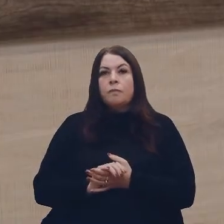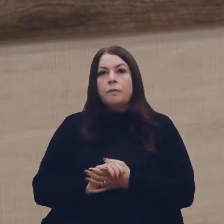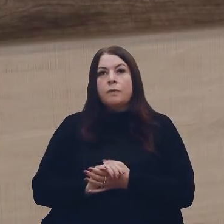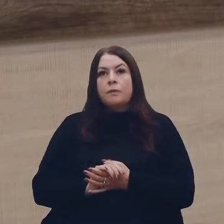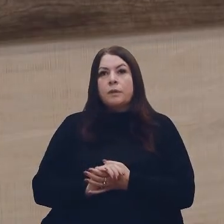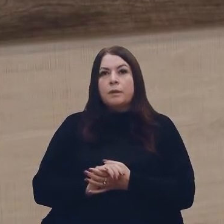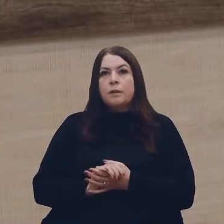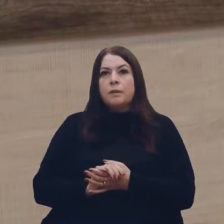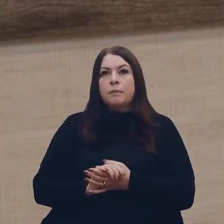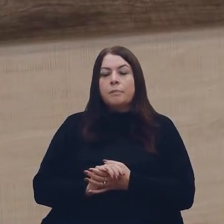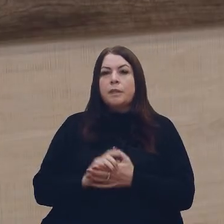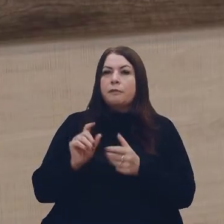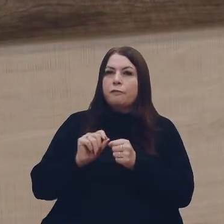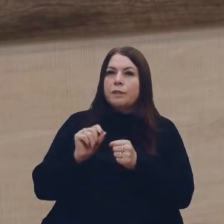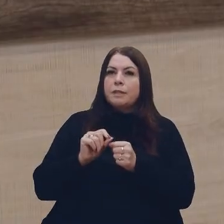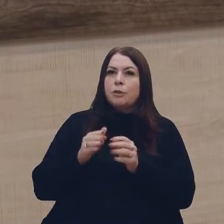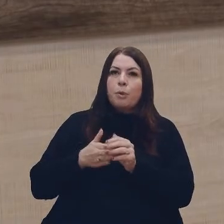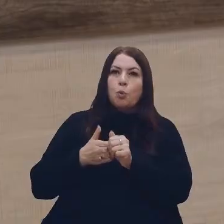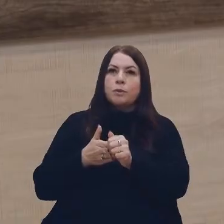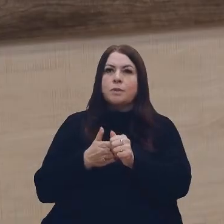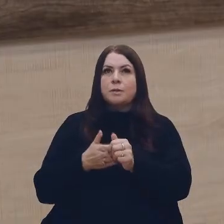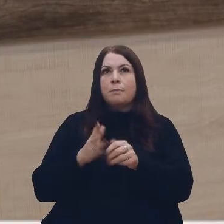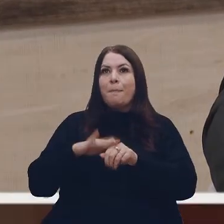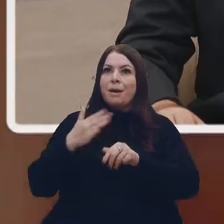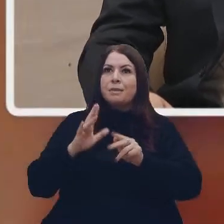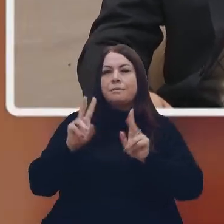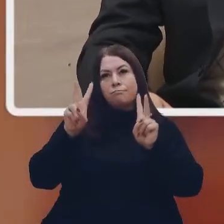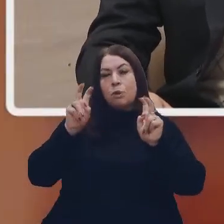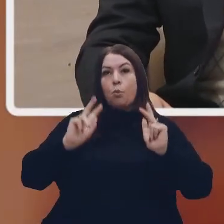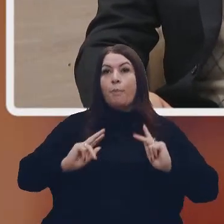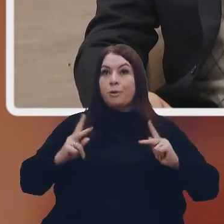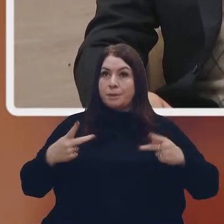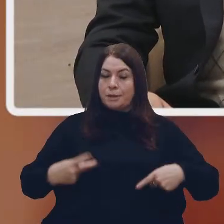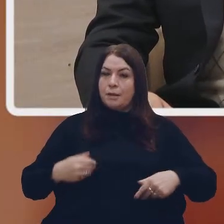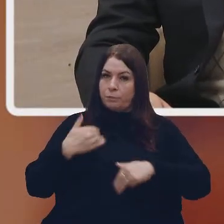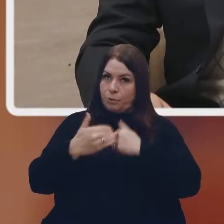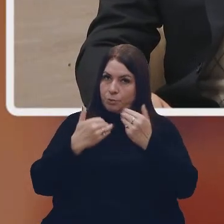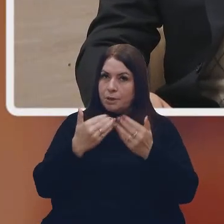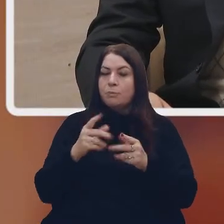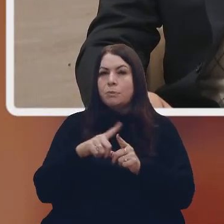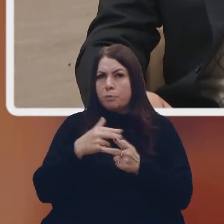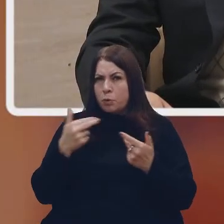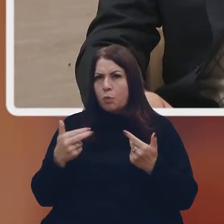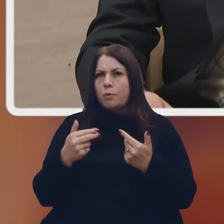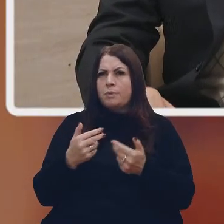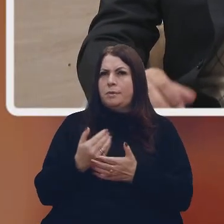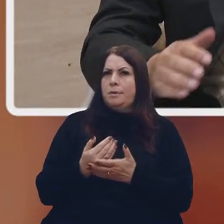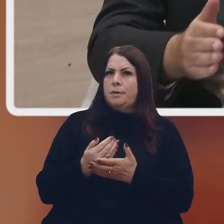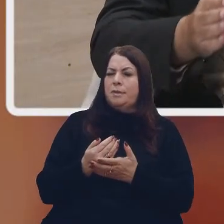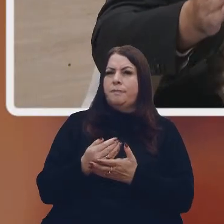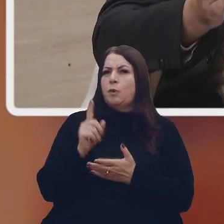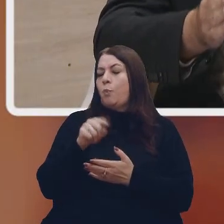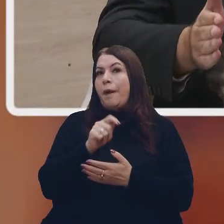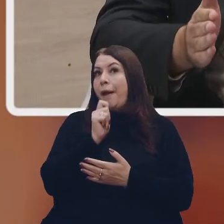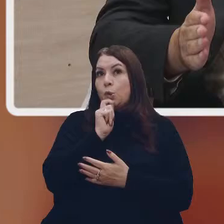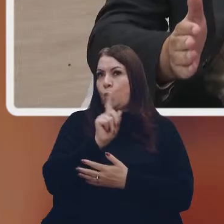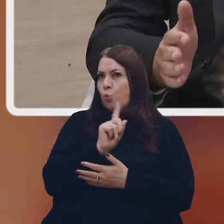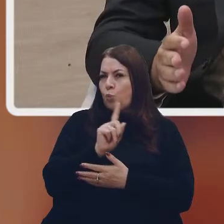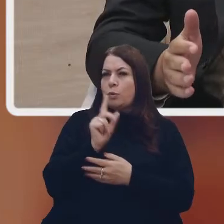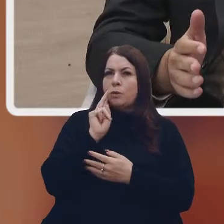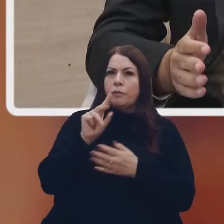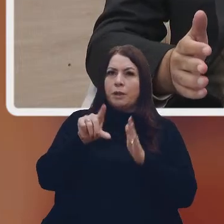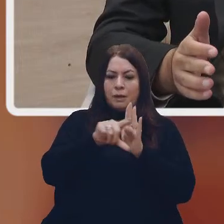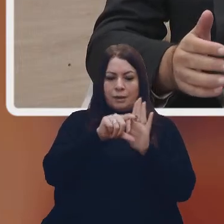imediatamente, mas na linha de fazer uma condução mais humanizada do processo. E nós temos situações extremas, e não foi à toa que eu li